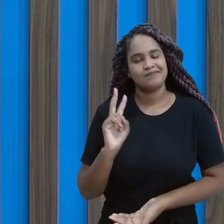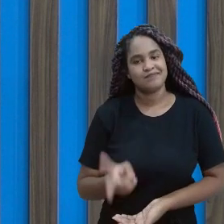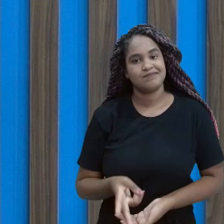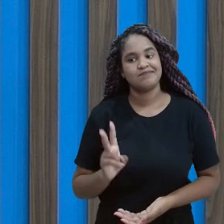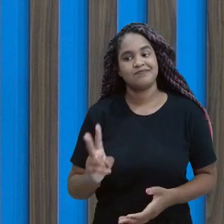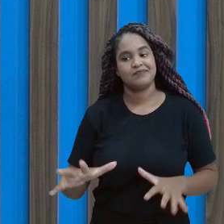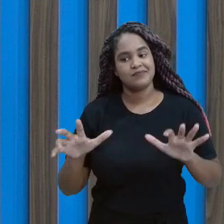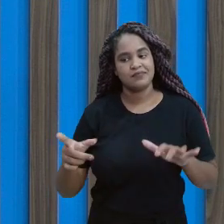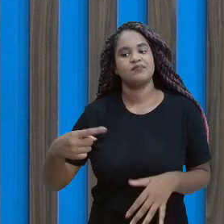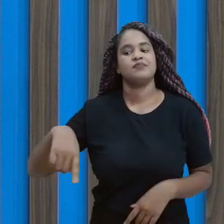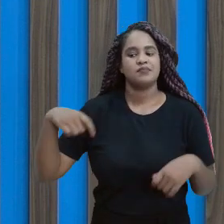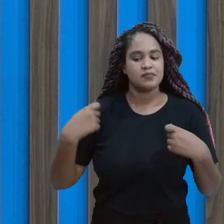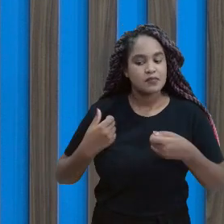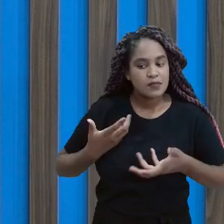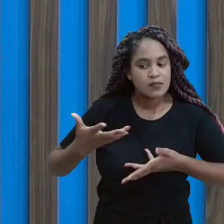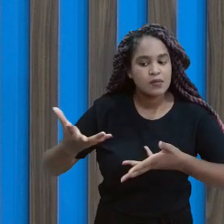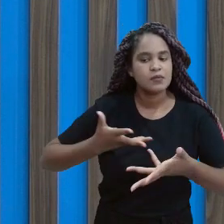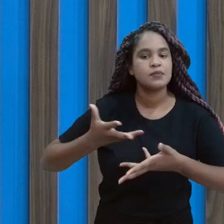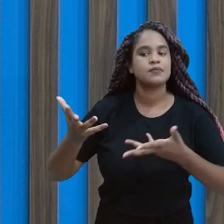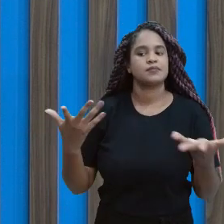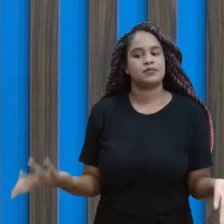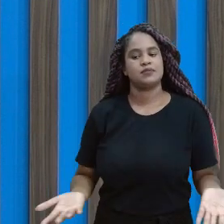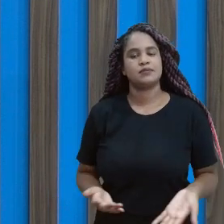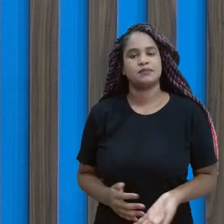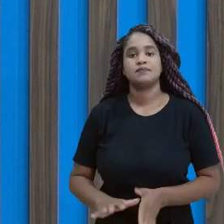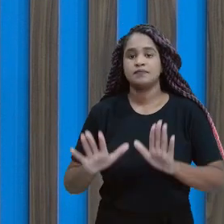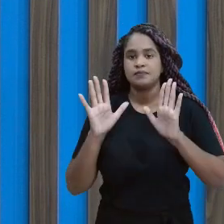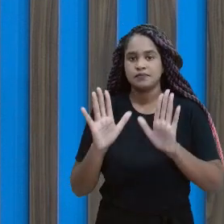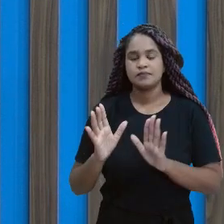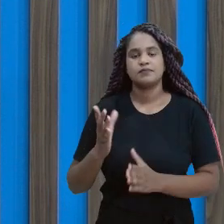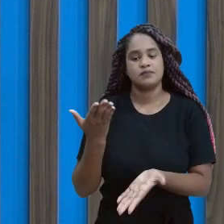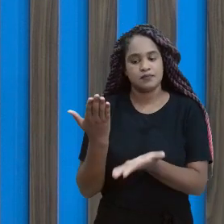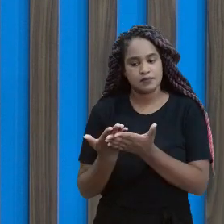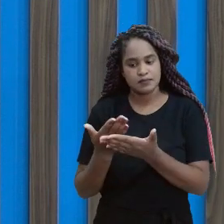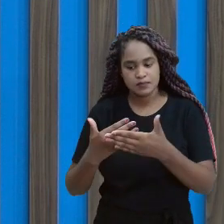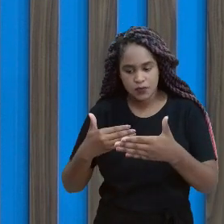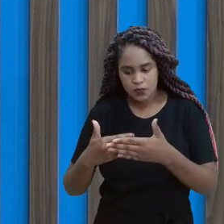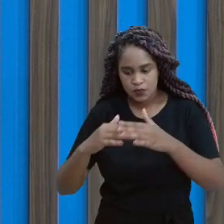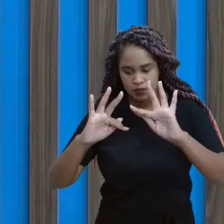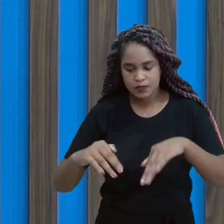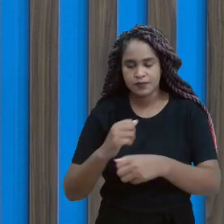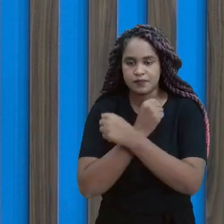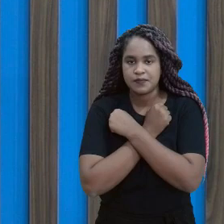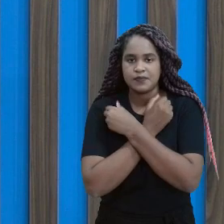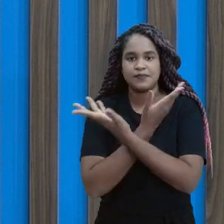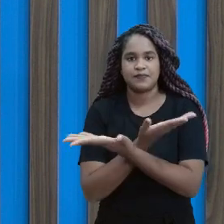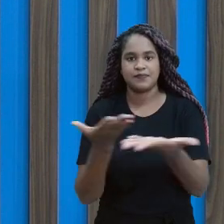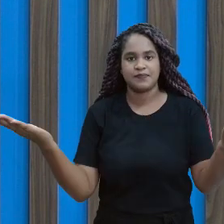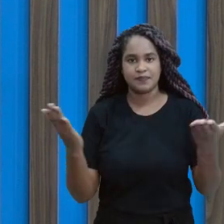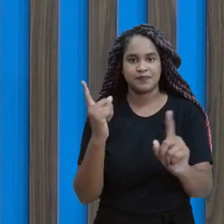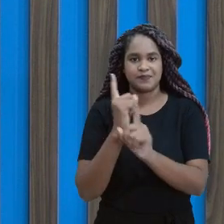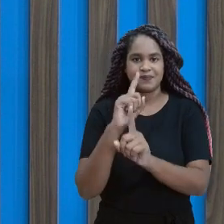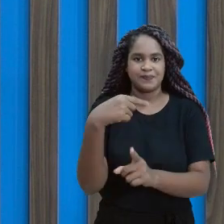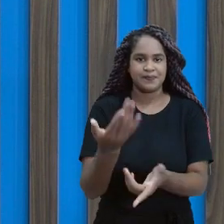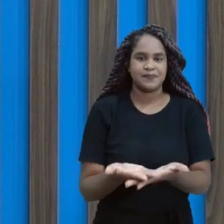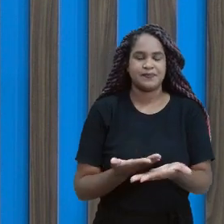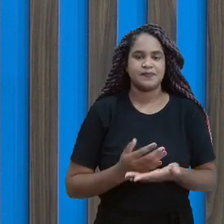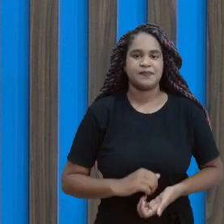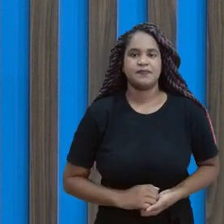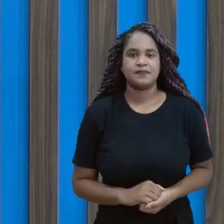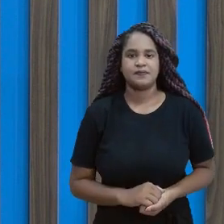né? Precisa interagir, pessoal do 9º ano. Mas nossa aula está terminando, um abração para vocês, até a